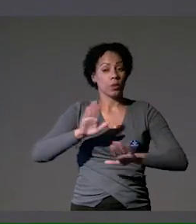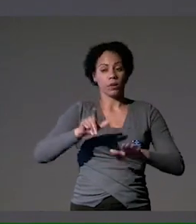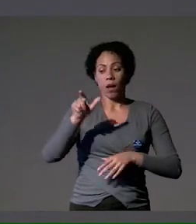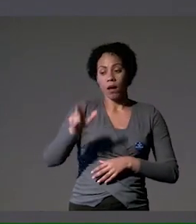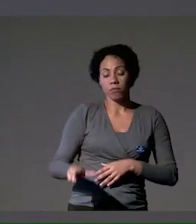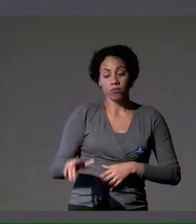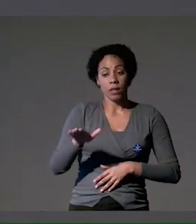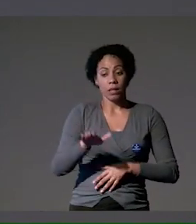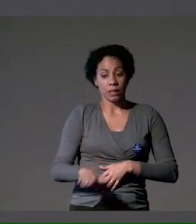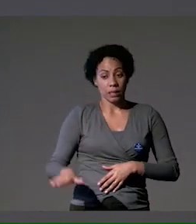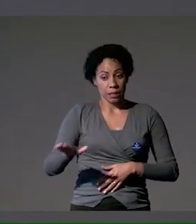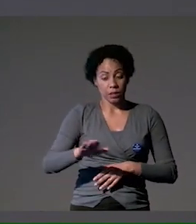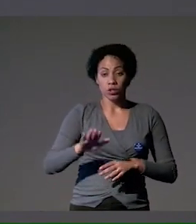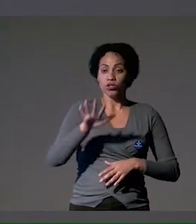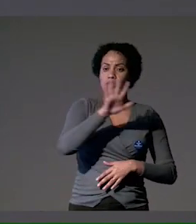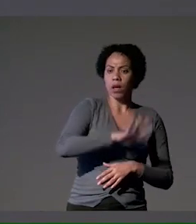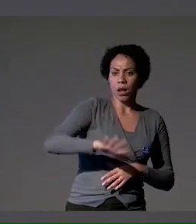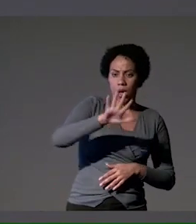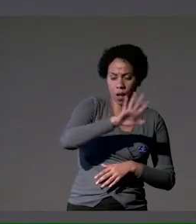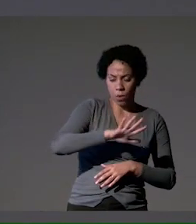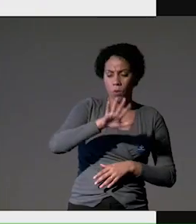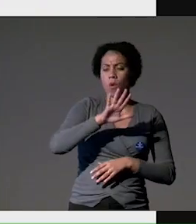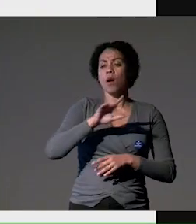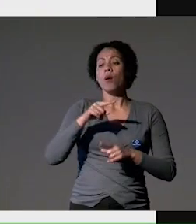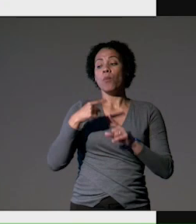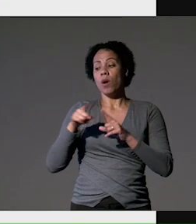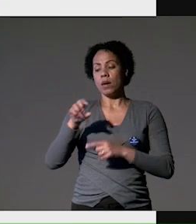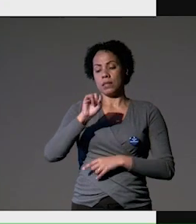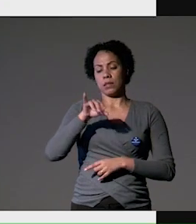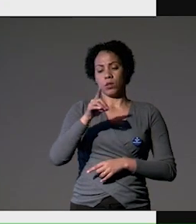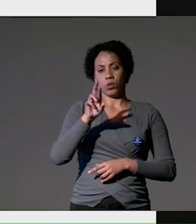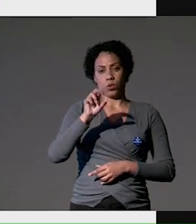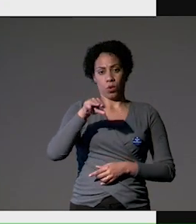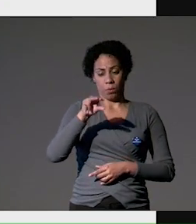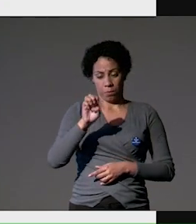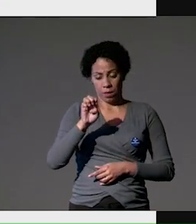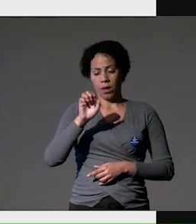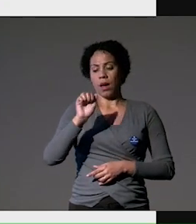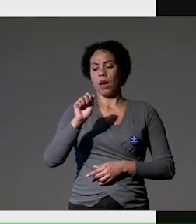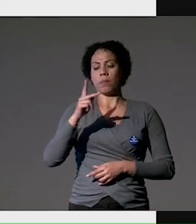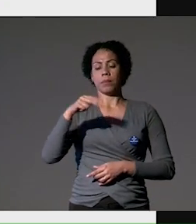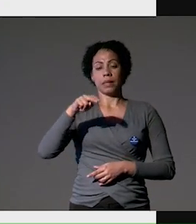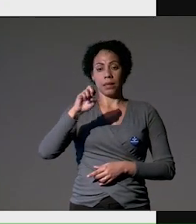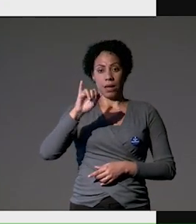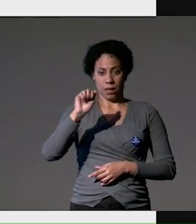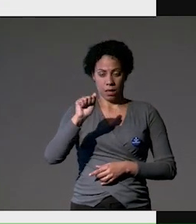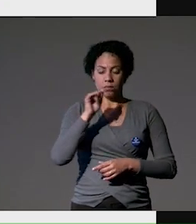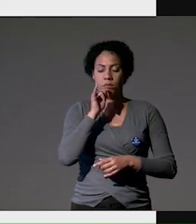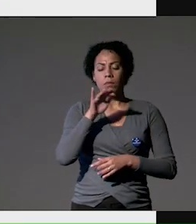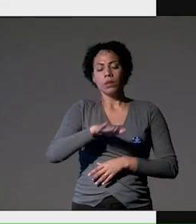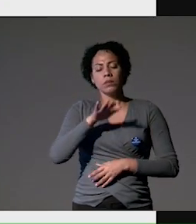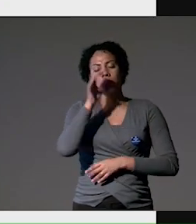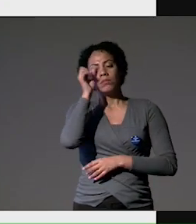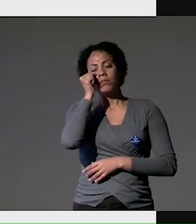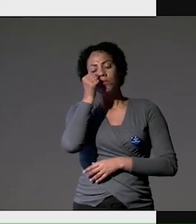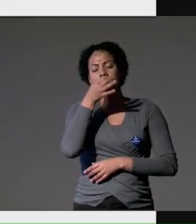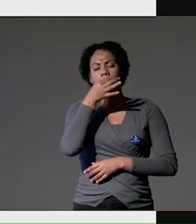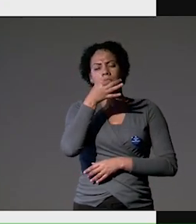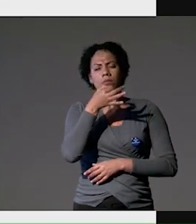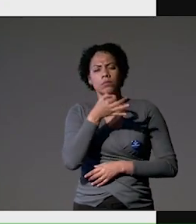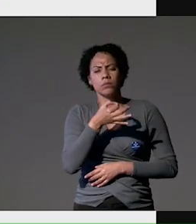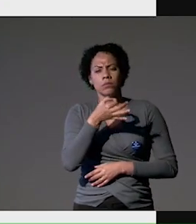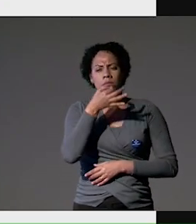geral, mas aí inclui as crianças autistas, que é a síndrome de apneia obstrutiva do sono. Então, as crianças que roncam, as crianças que têm alterações